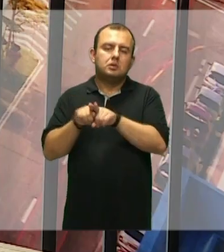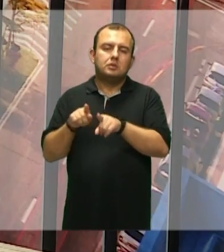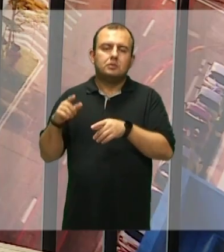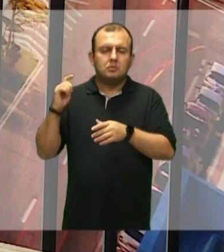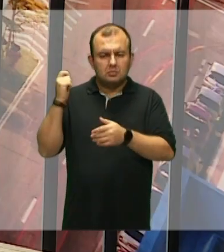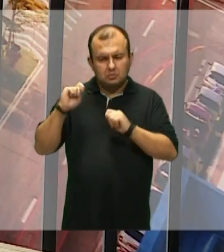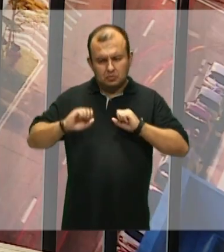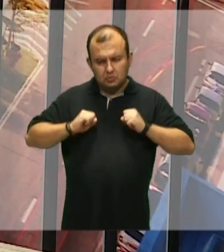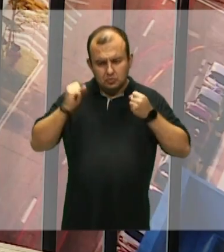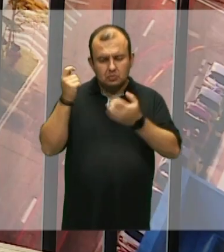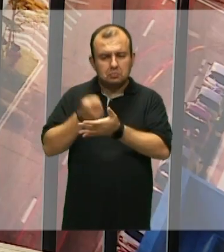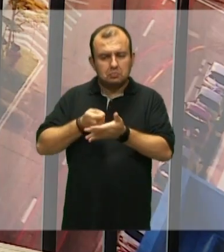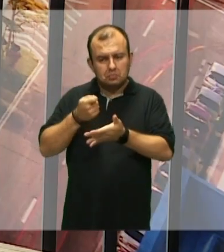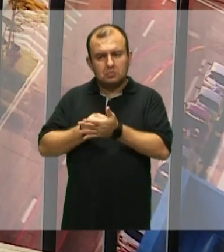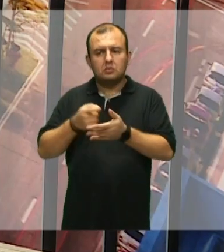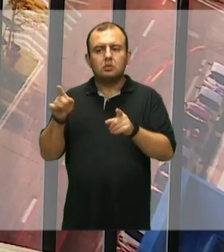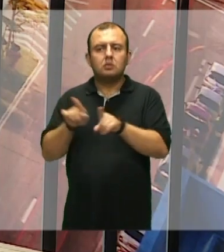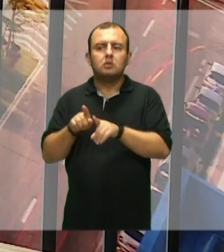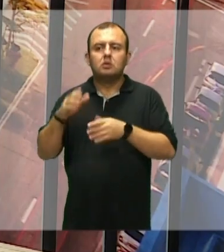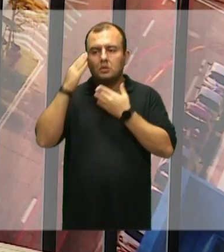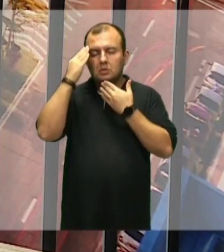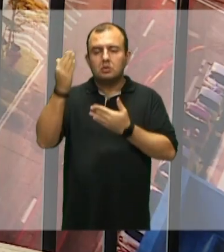tua dedicação e obrigada por